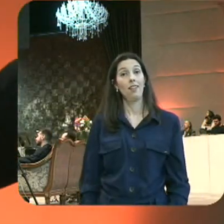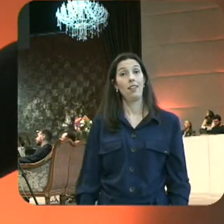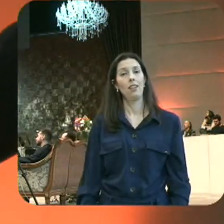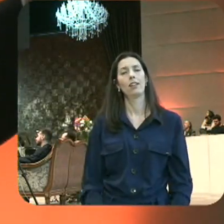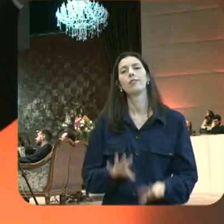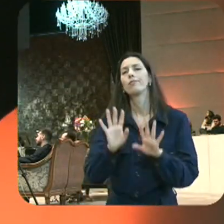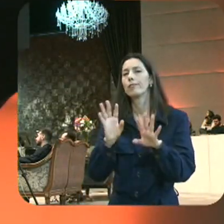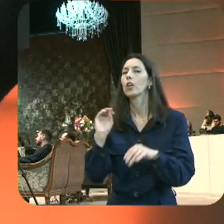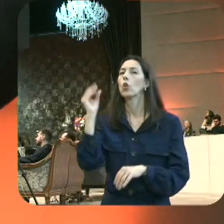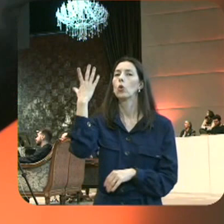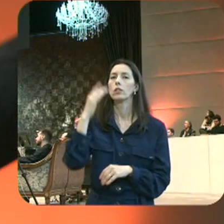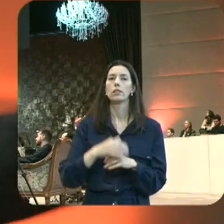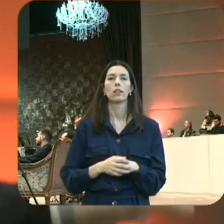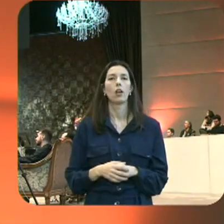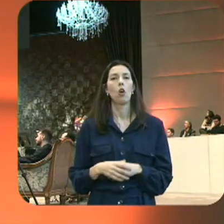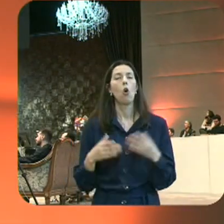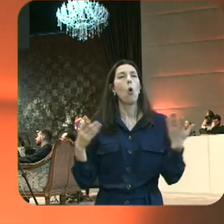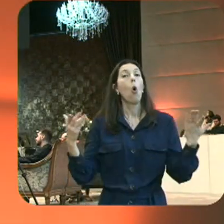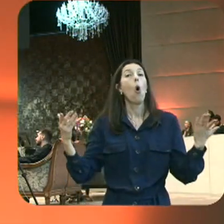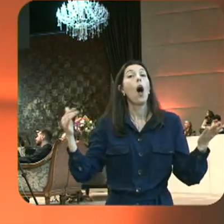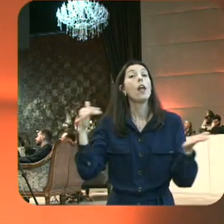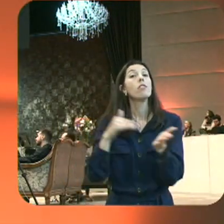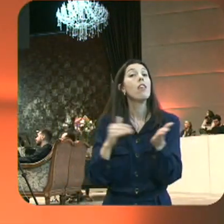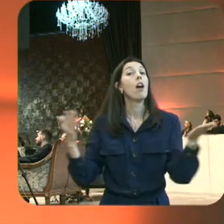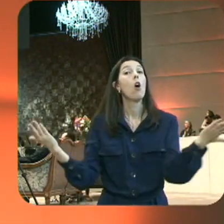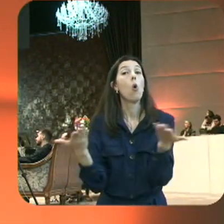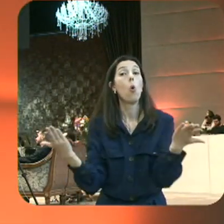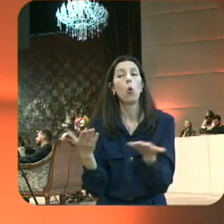Final da história. Até hoje eu não recebi esse dinheiro.